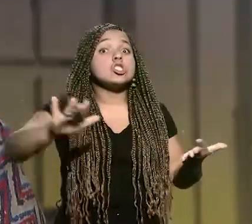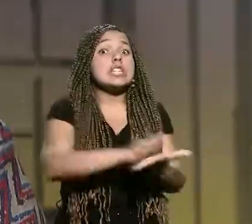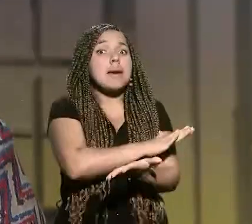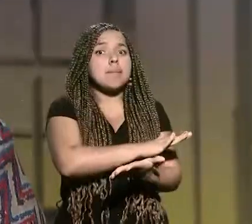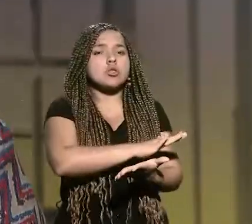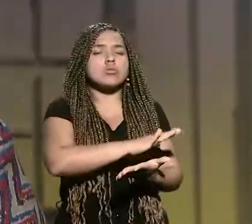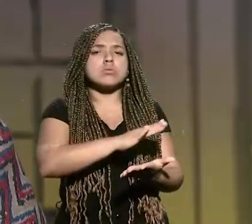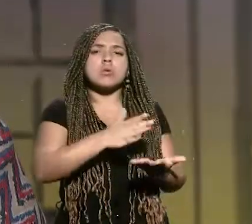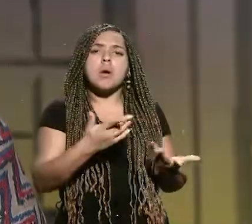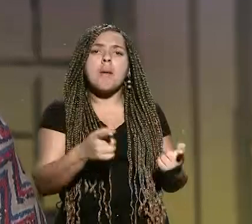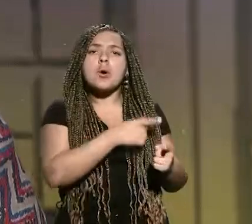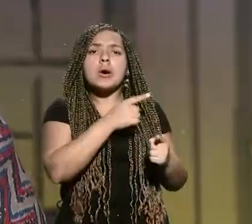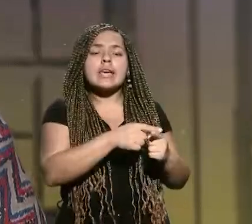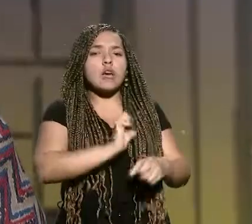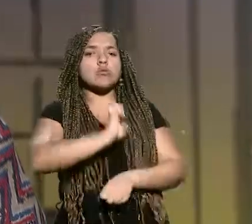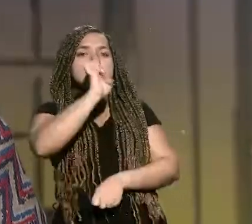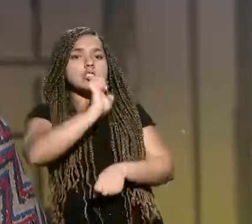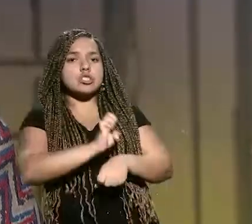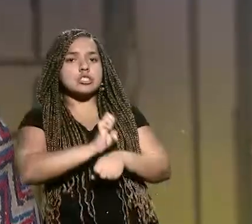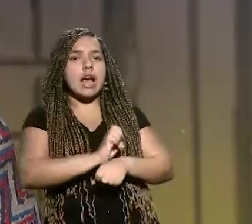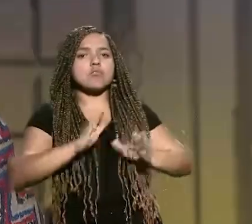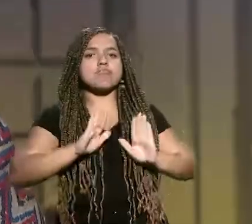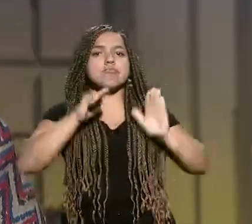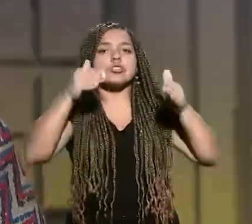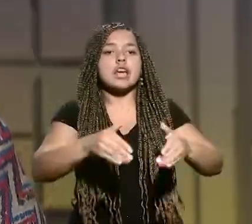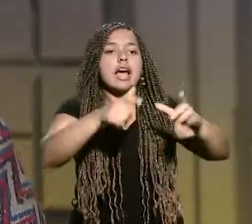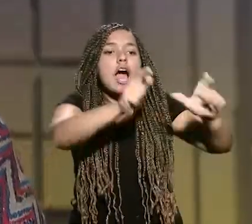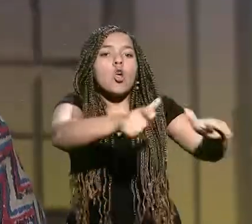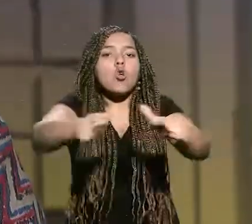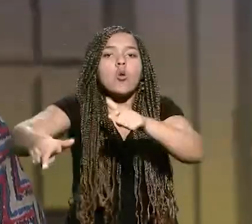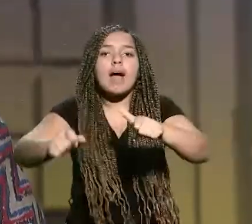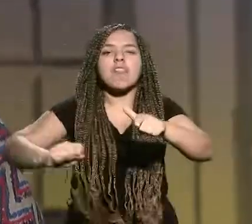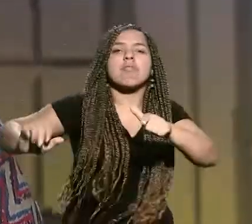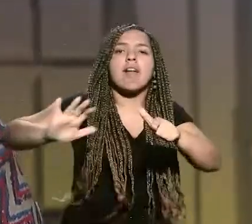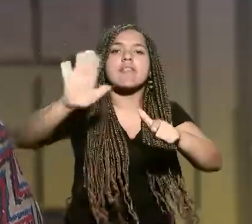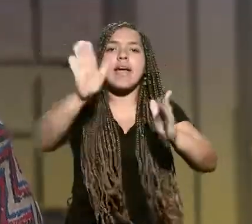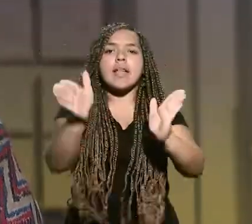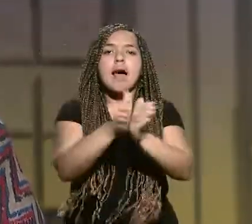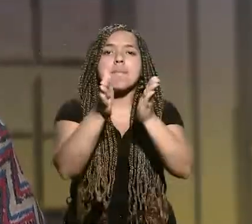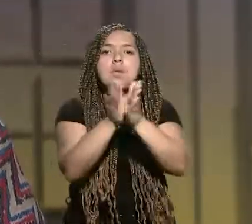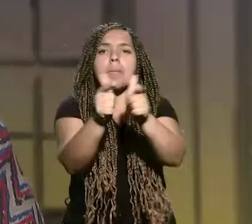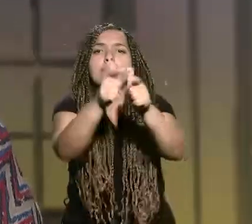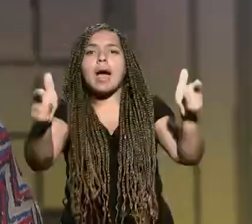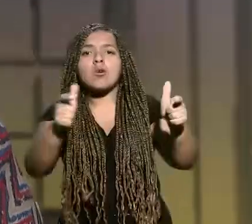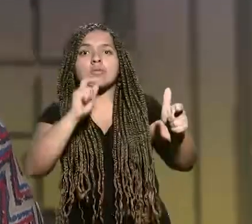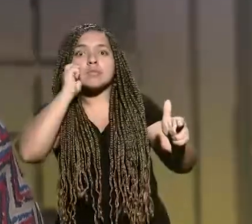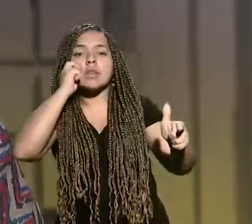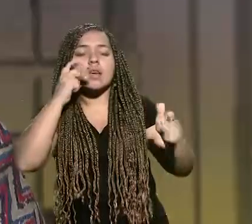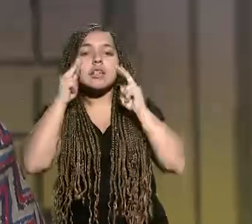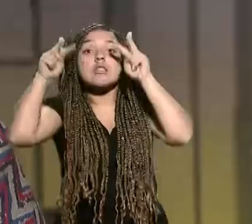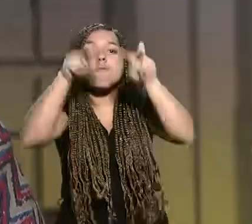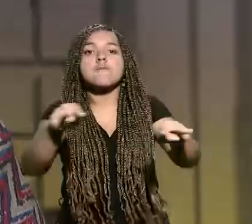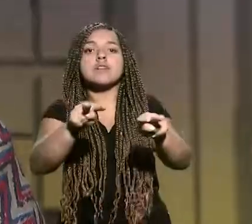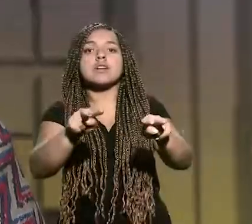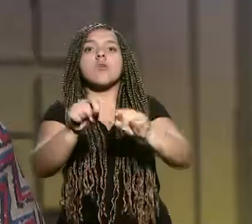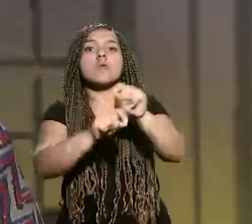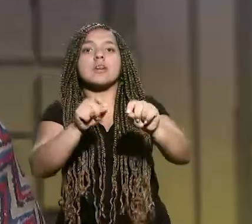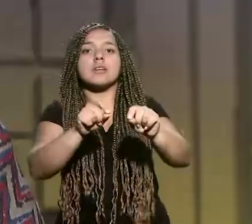você Ainda não numa ter idade sonhos. que você precisa deles, né? Você não ter sonhos. Agora, ao mesmo tempo,